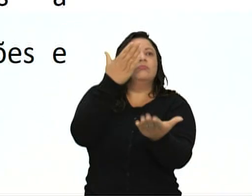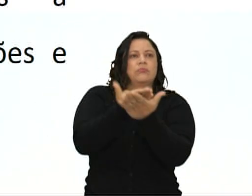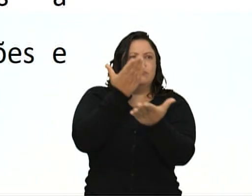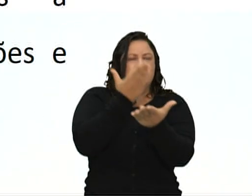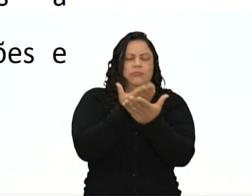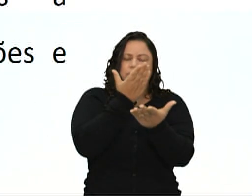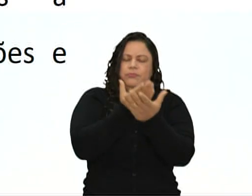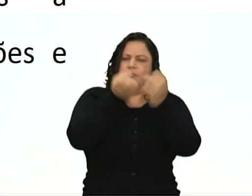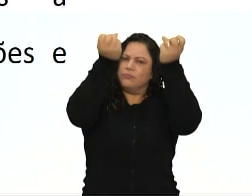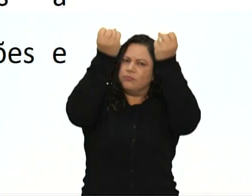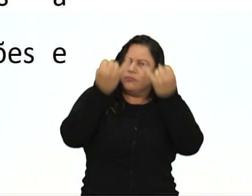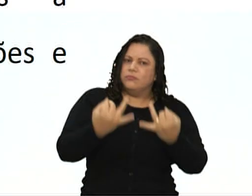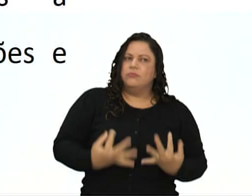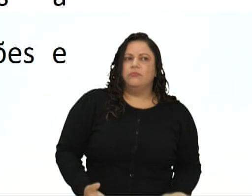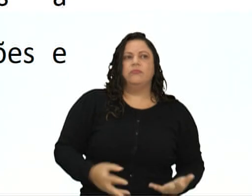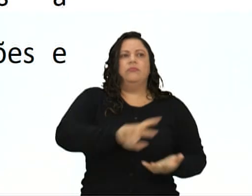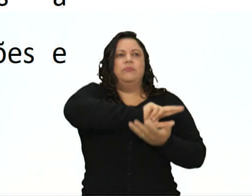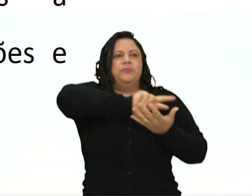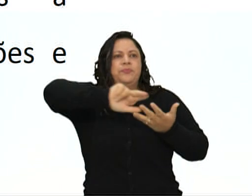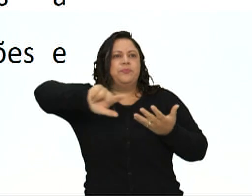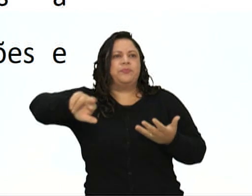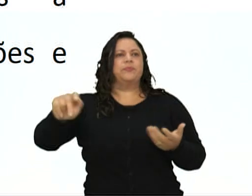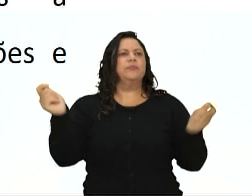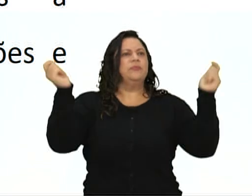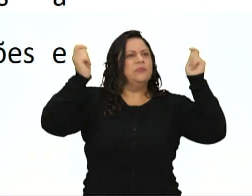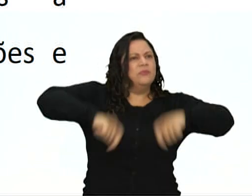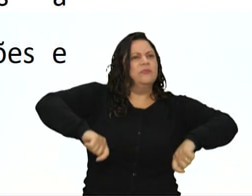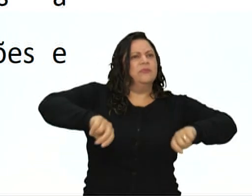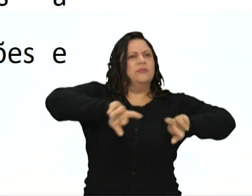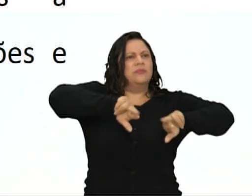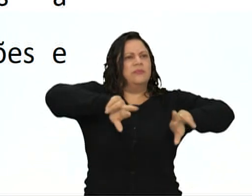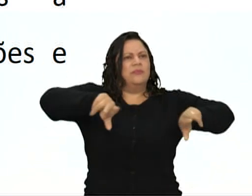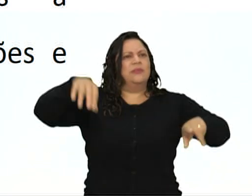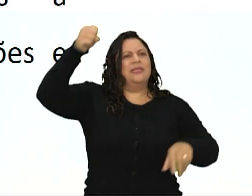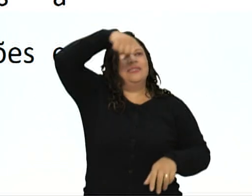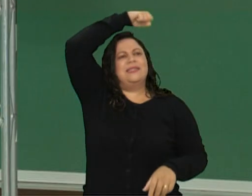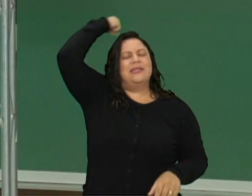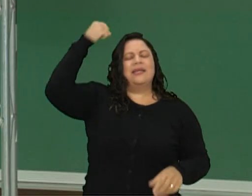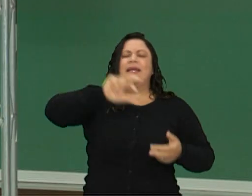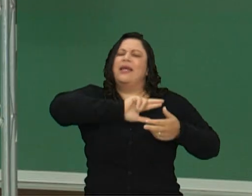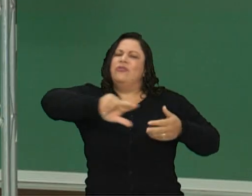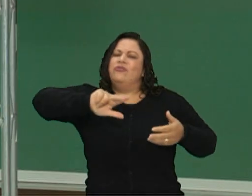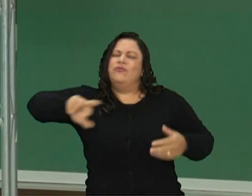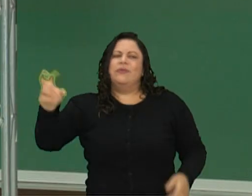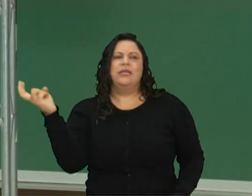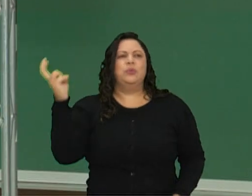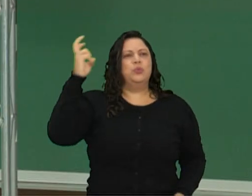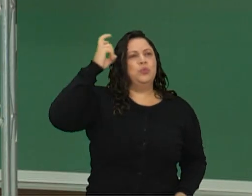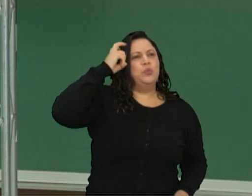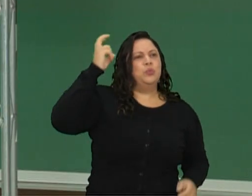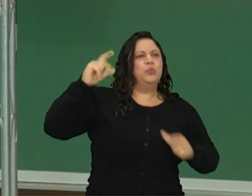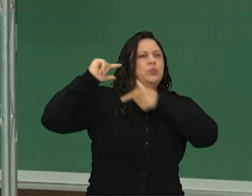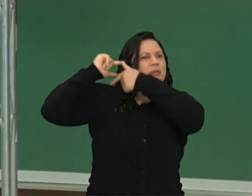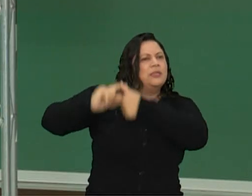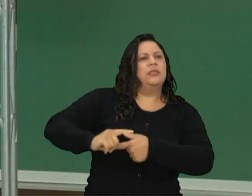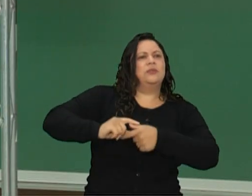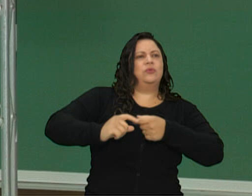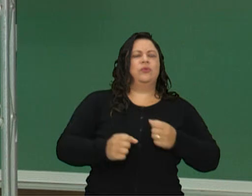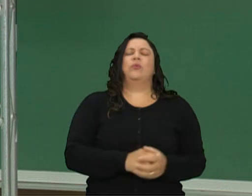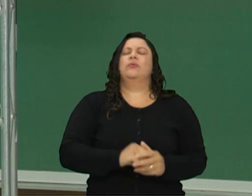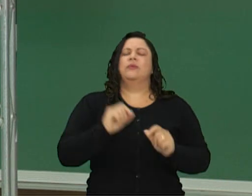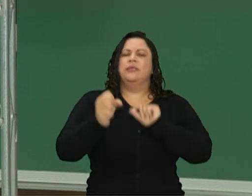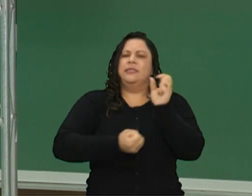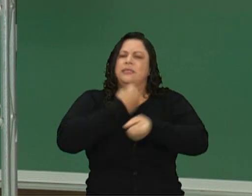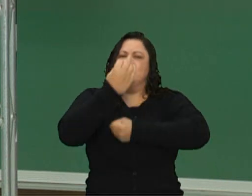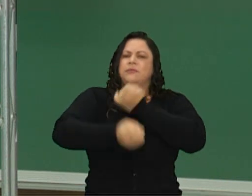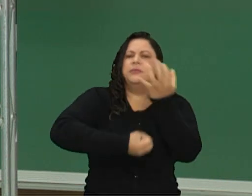considerados sagrados por diferentes tradições e culturas, e também expressões religiosas, identificar